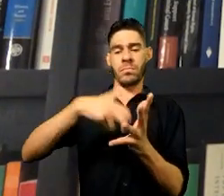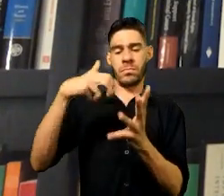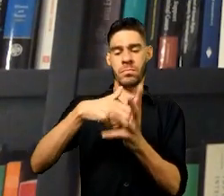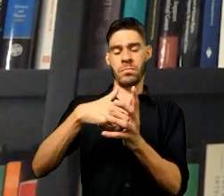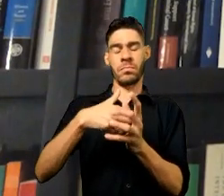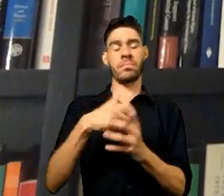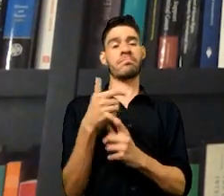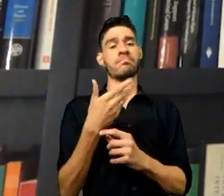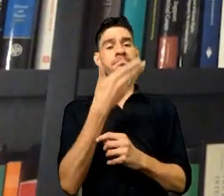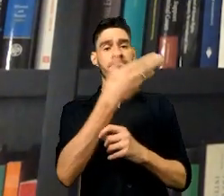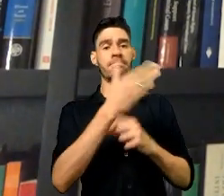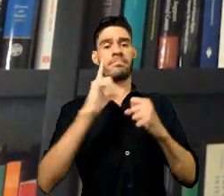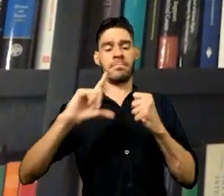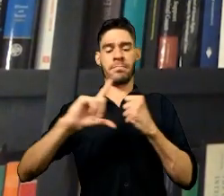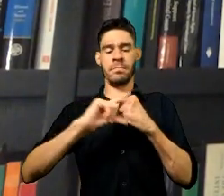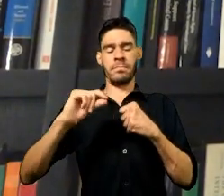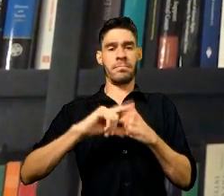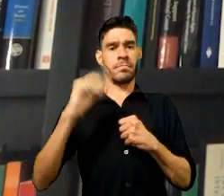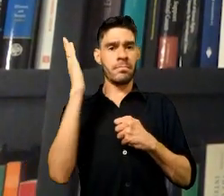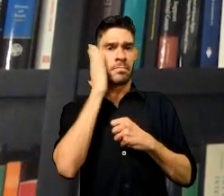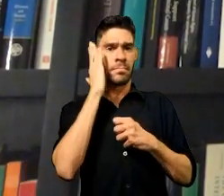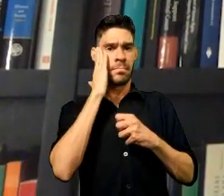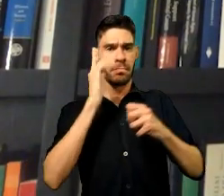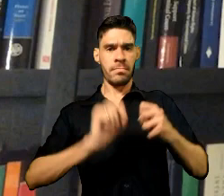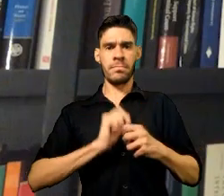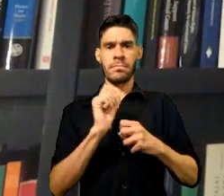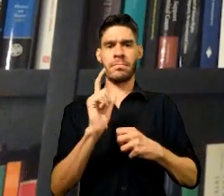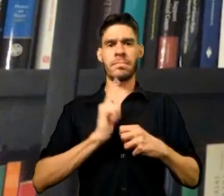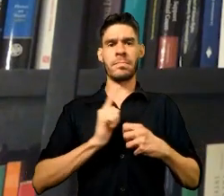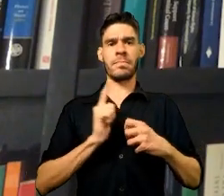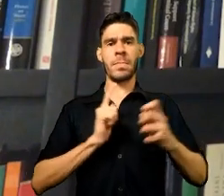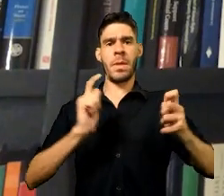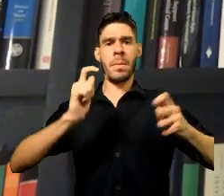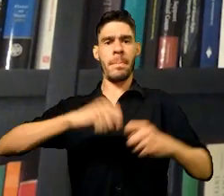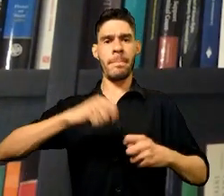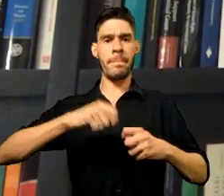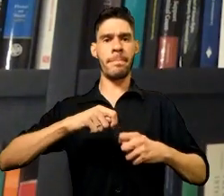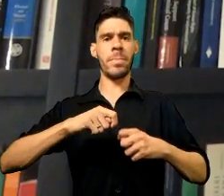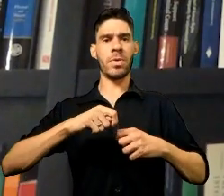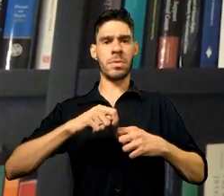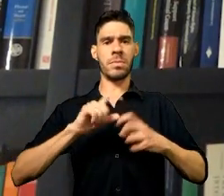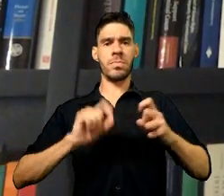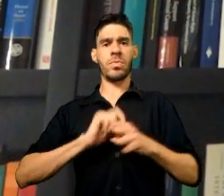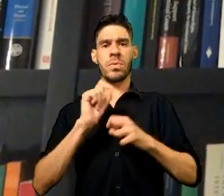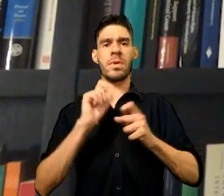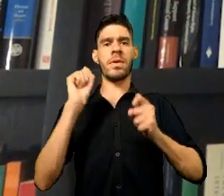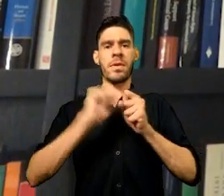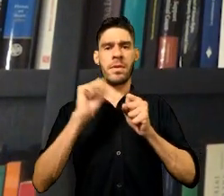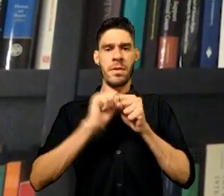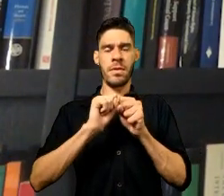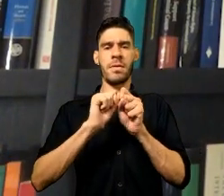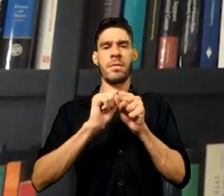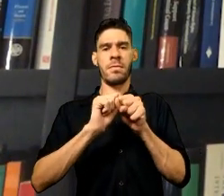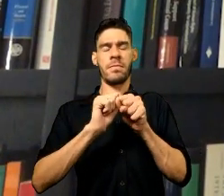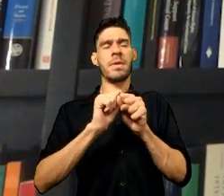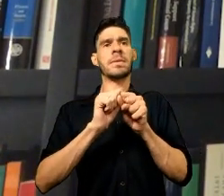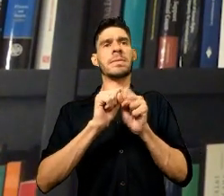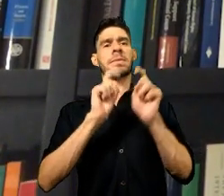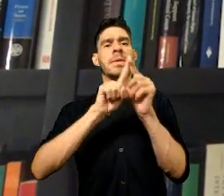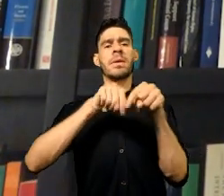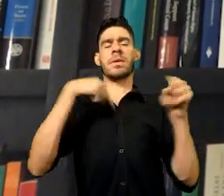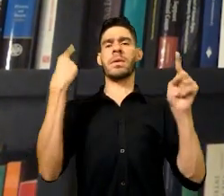Processo Penal. Este artigo, sabemos, prevê a possibilidade de realização